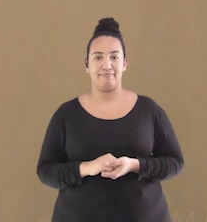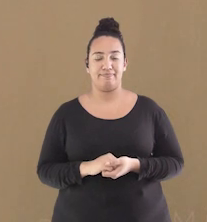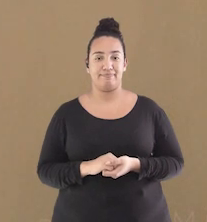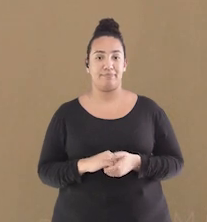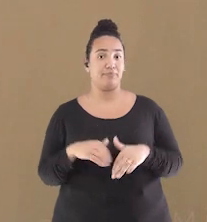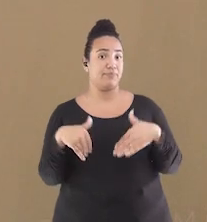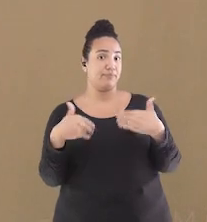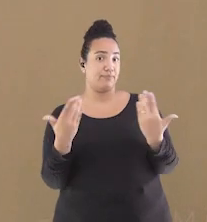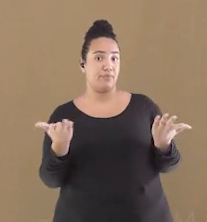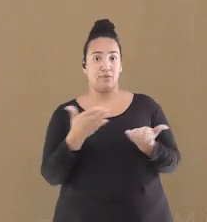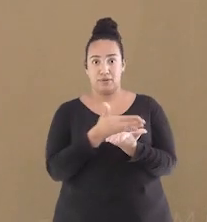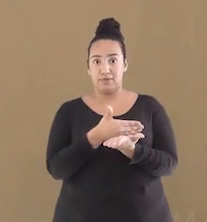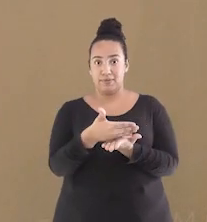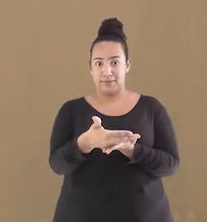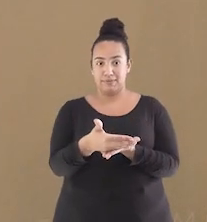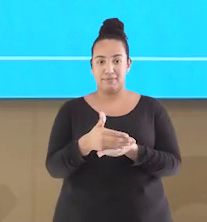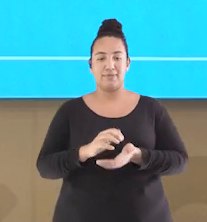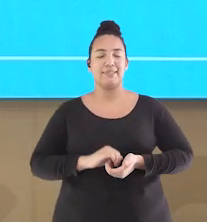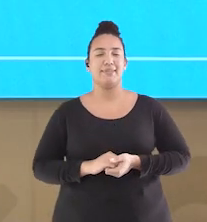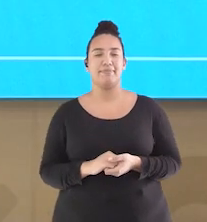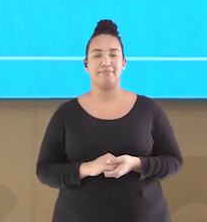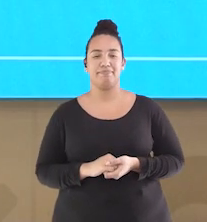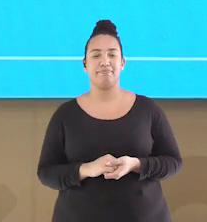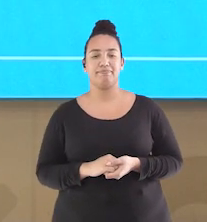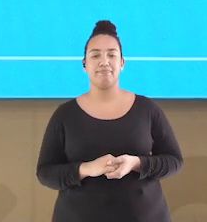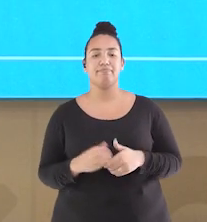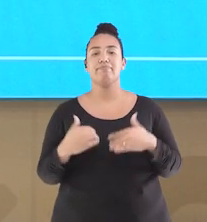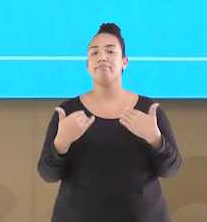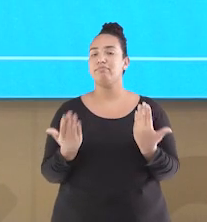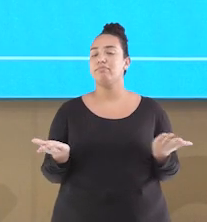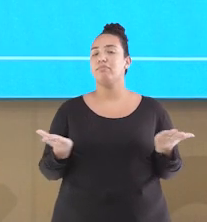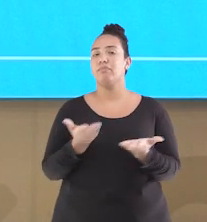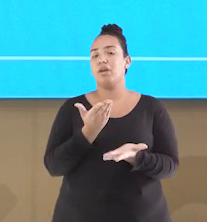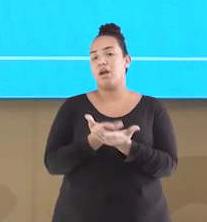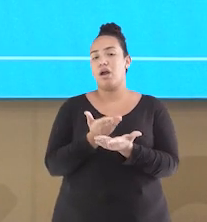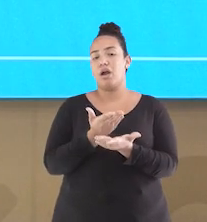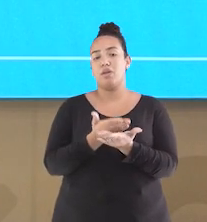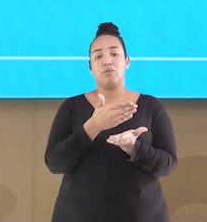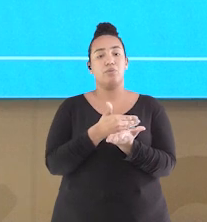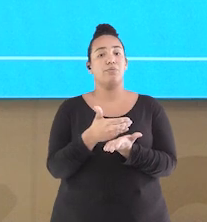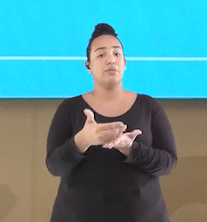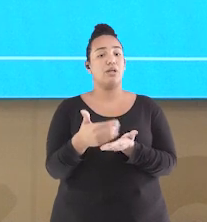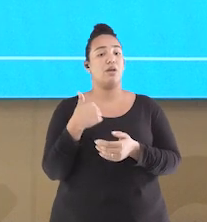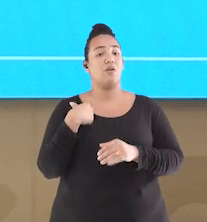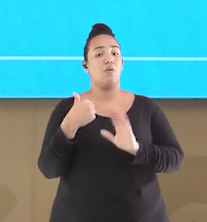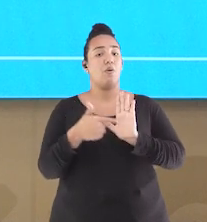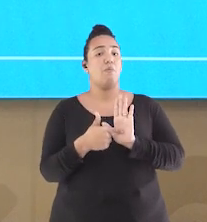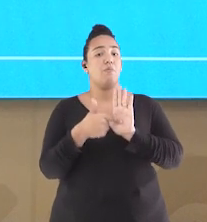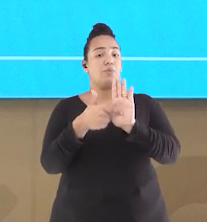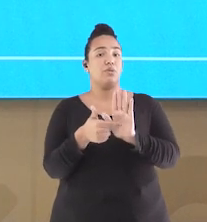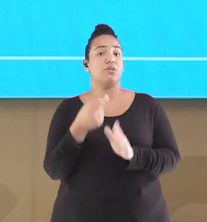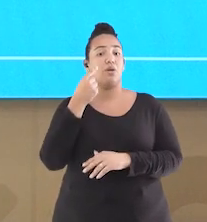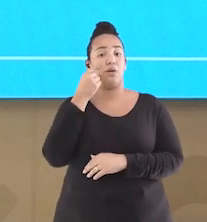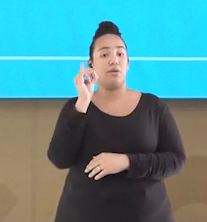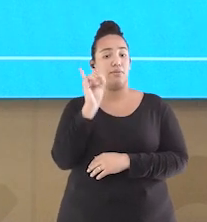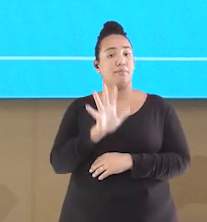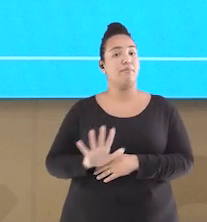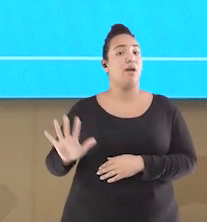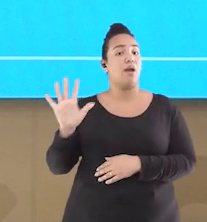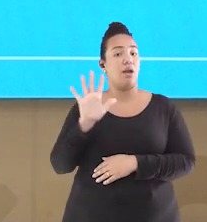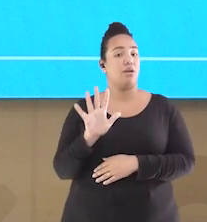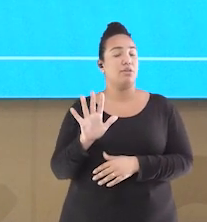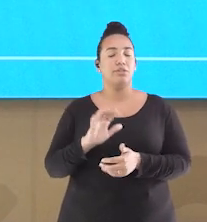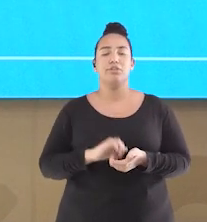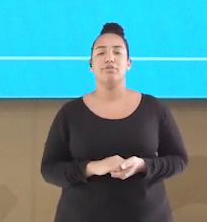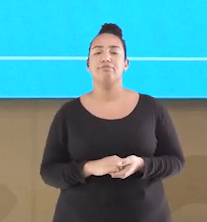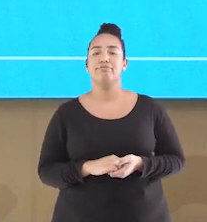Agora, vamos começar a nossa aula? Quero começar a nossa aula mostrando a vocês essa imagem. O